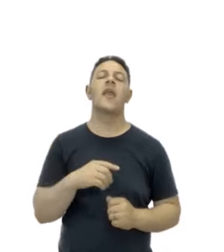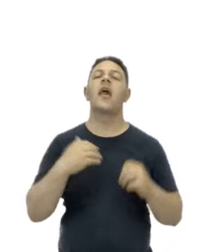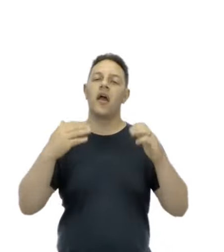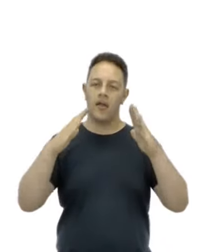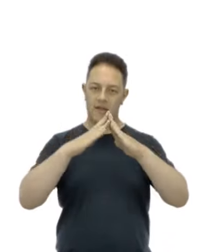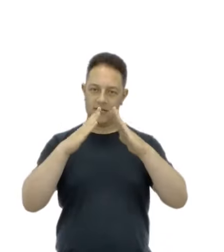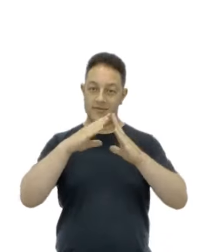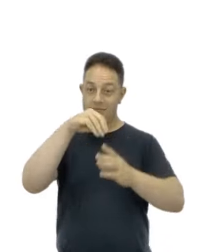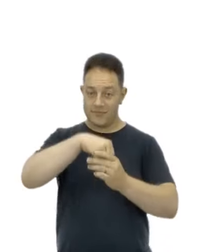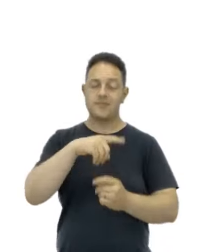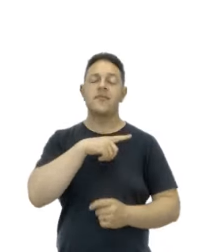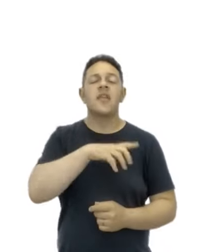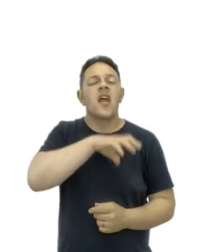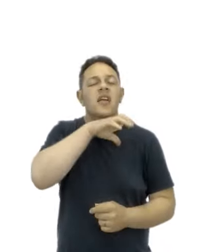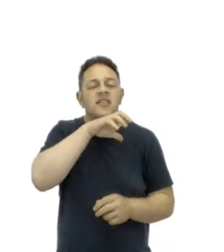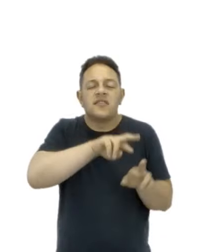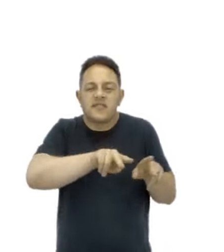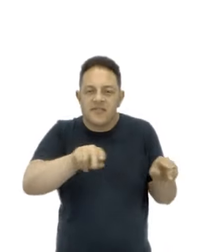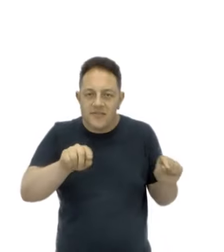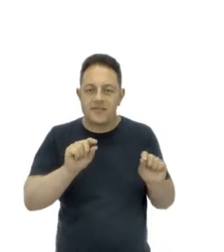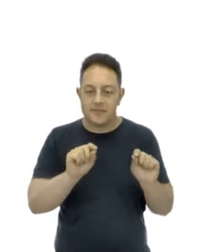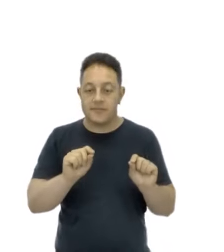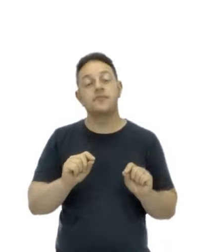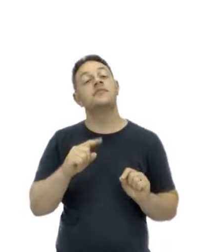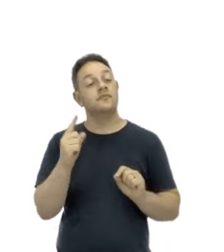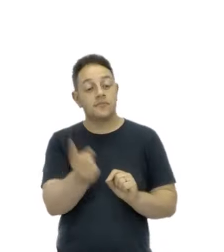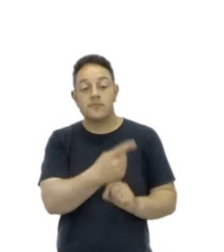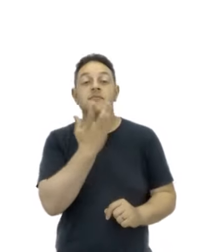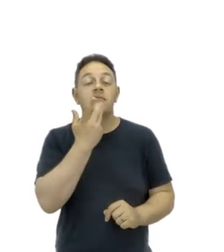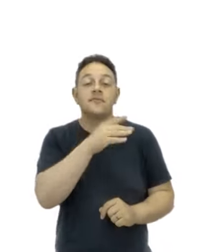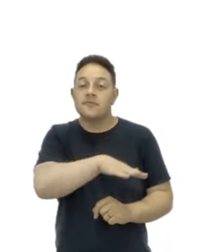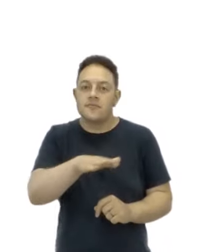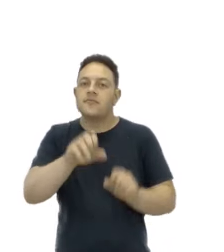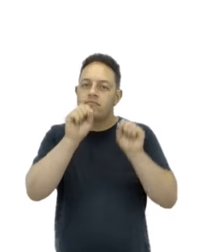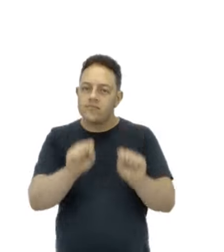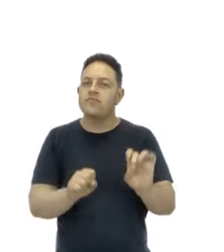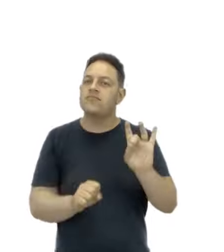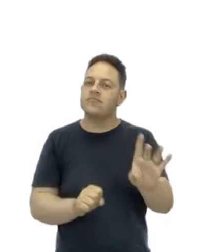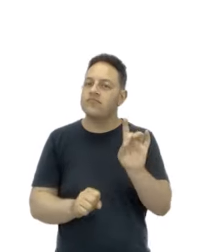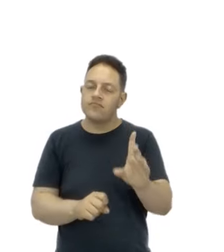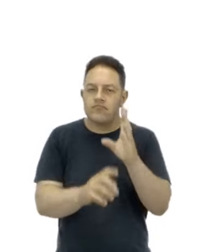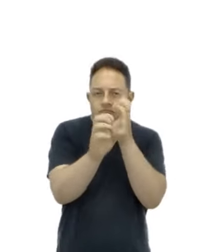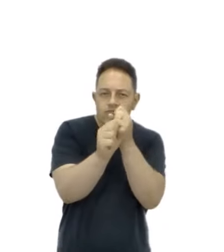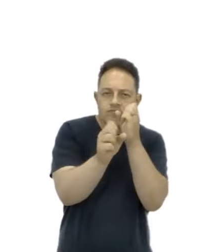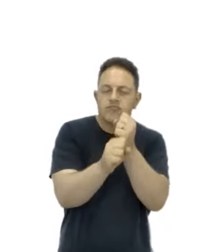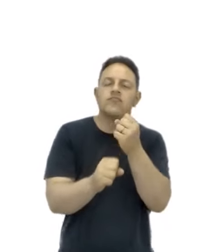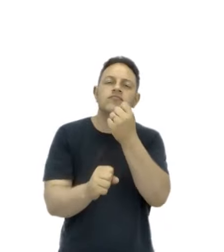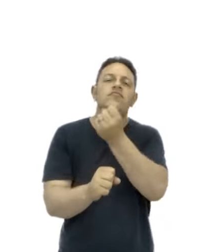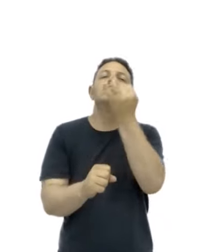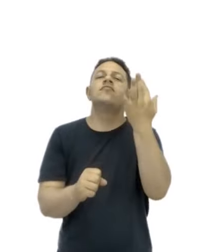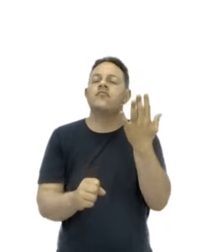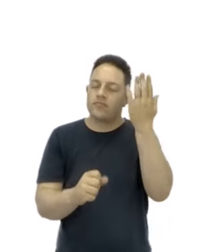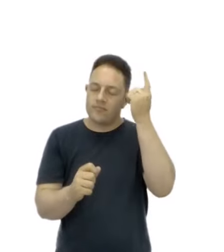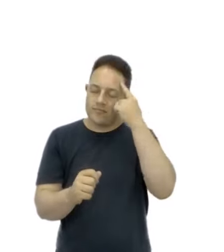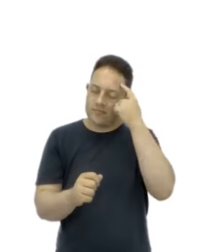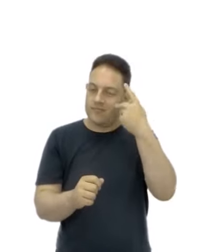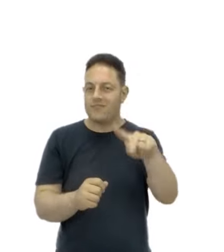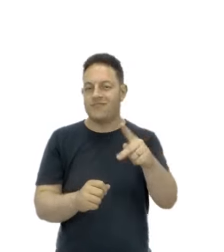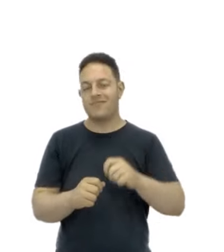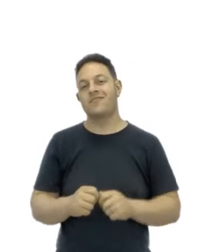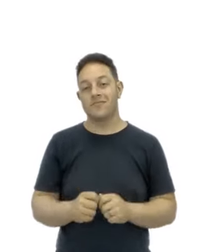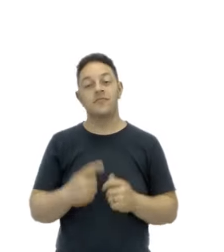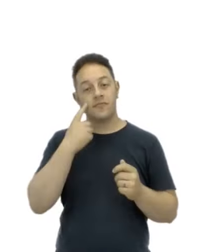nossa casa. O propósito é que as crianças possam calcular e descobrir quantidades. Para isso,